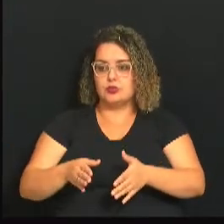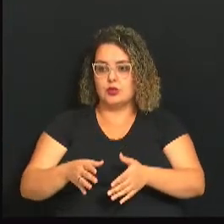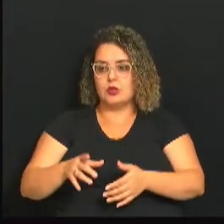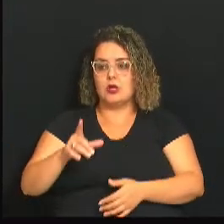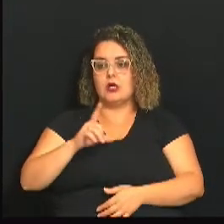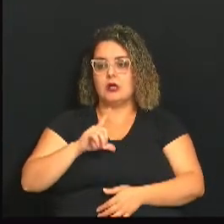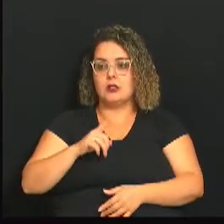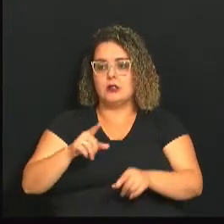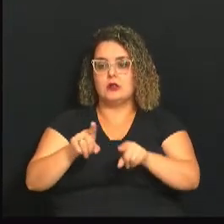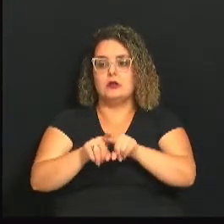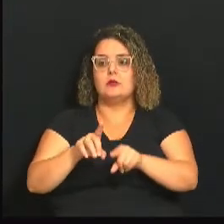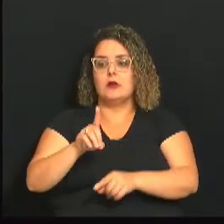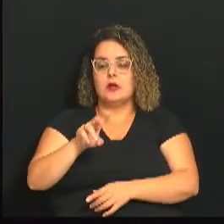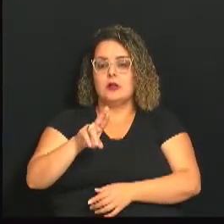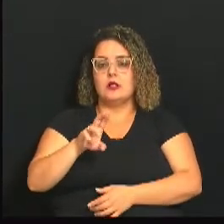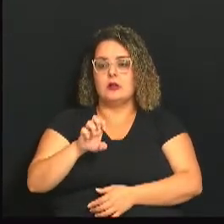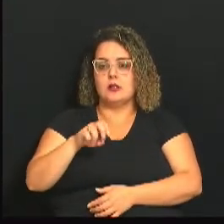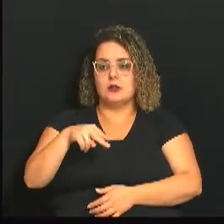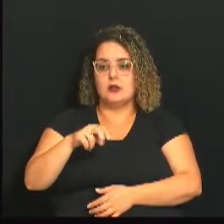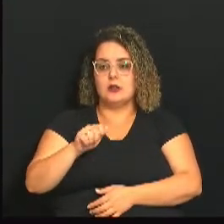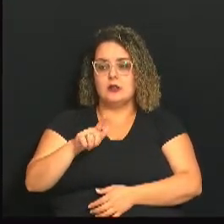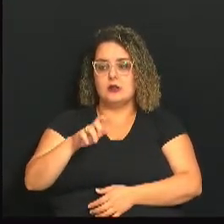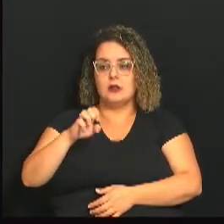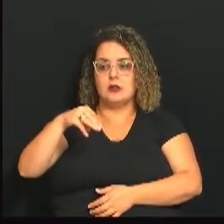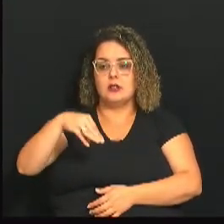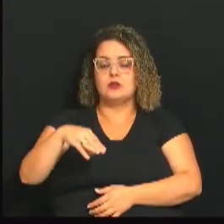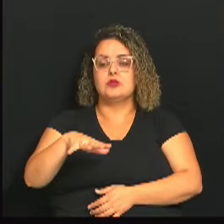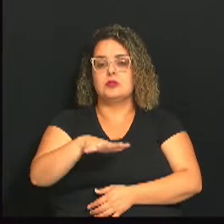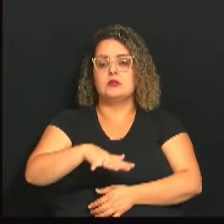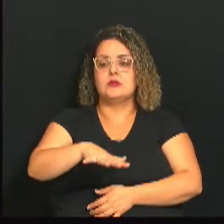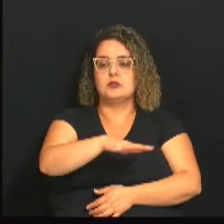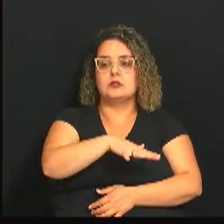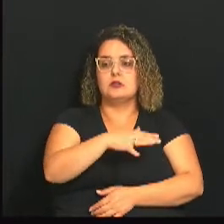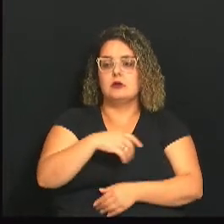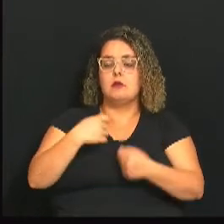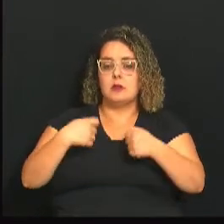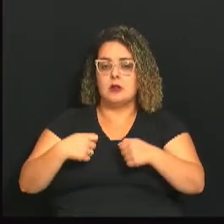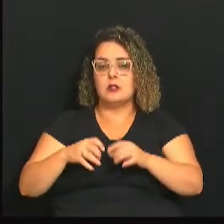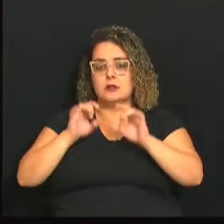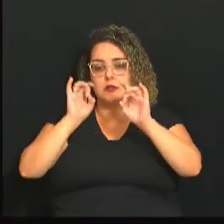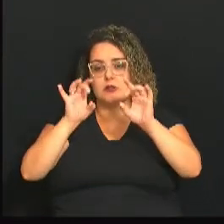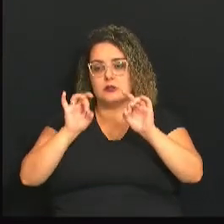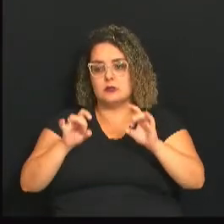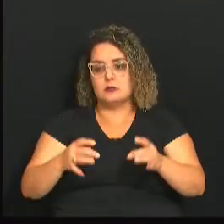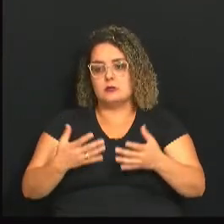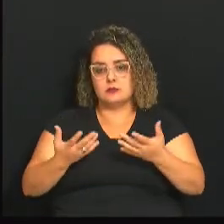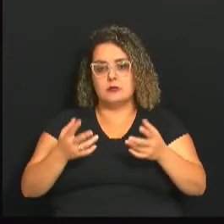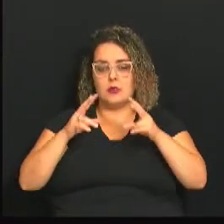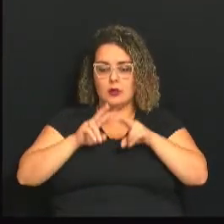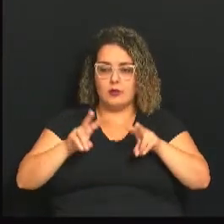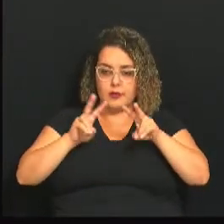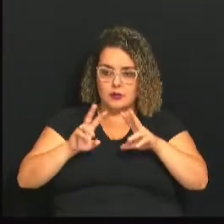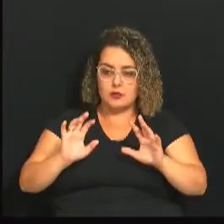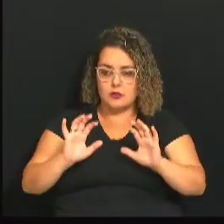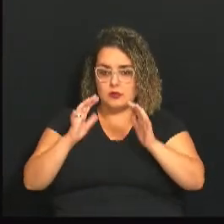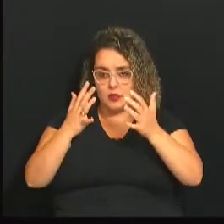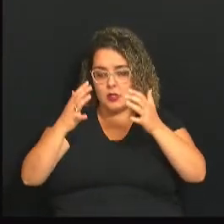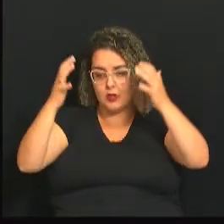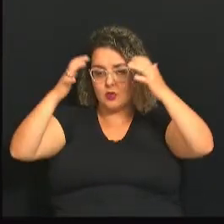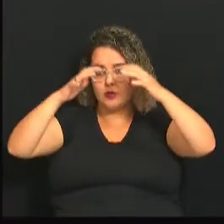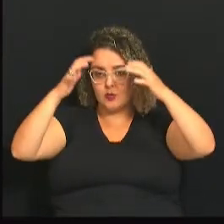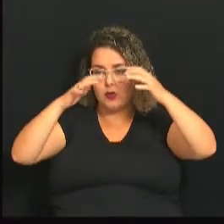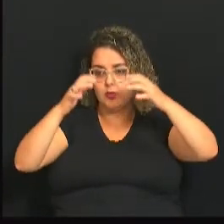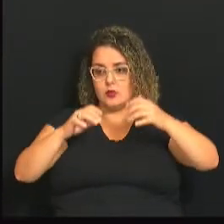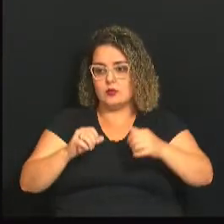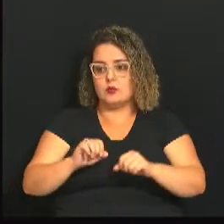que a drenagem nessas áreas ela tem que ser uma drenagem especial, visto esses eventos extremos